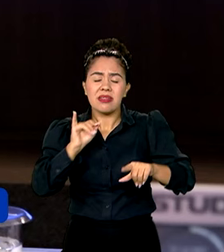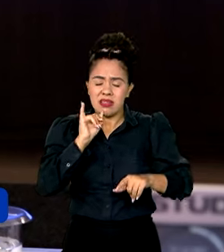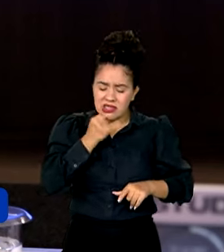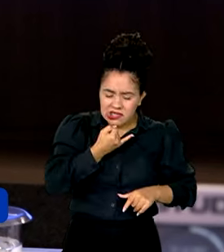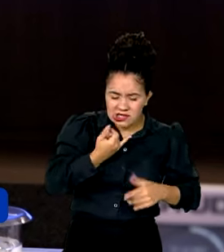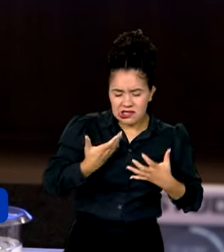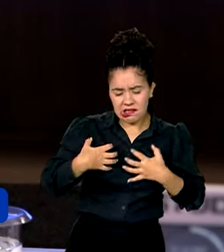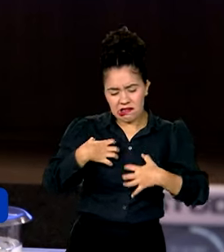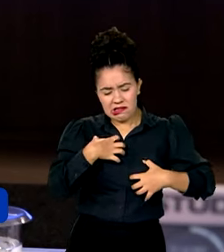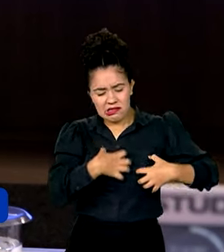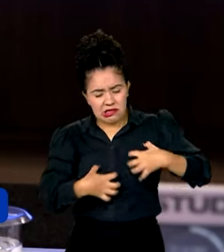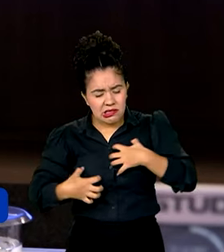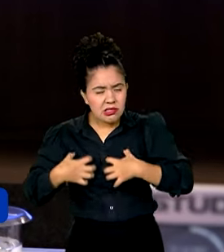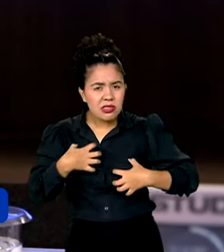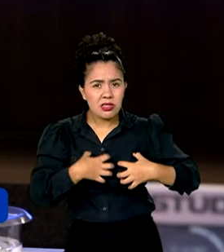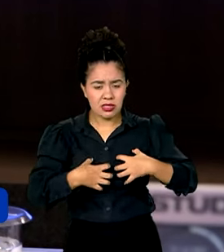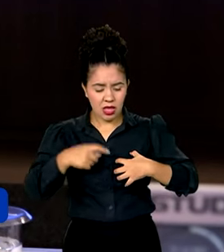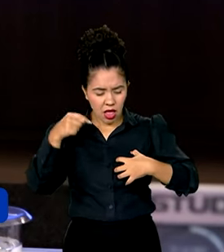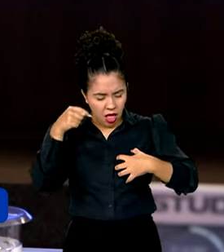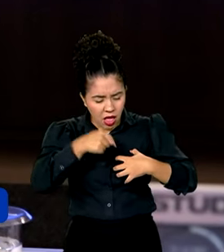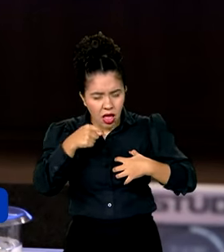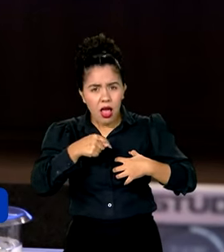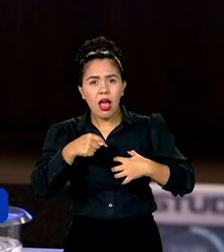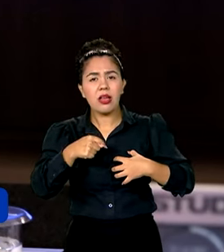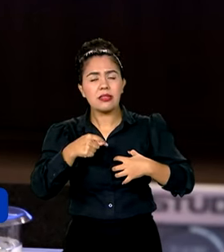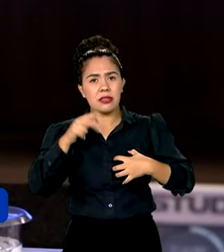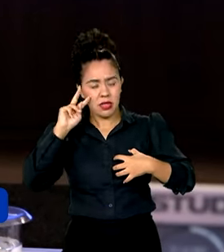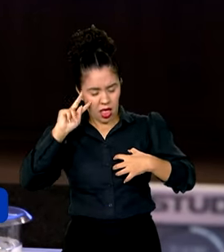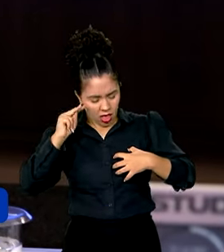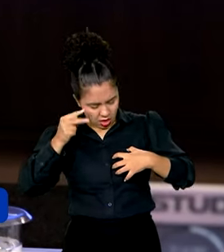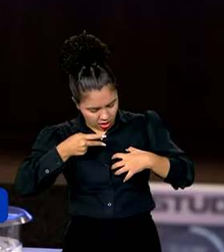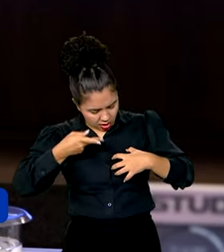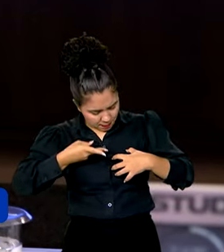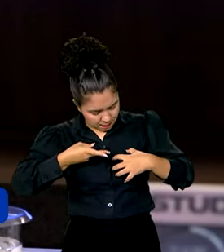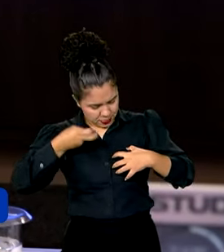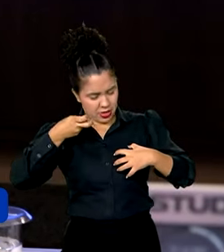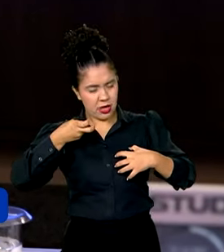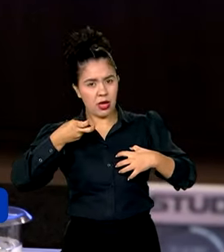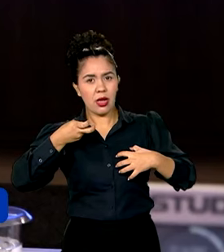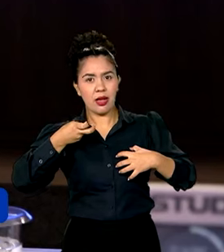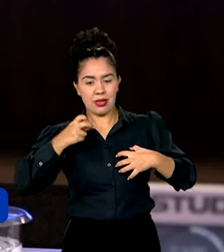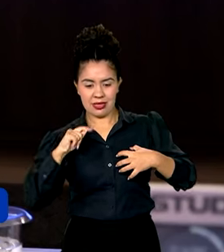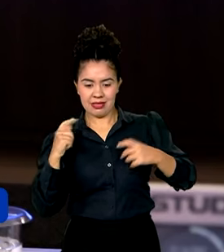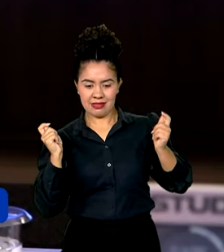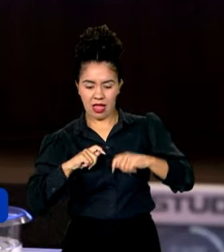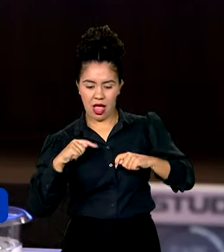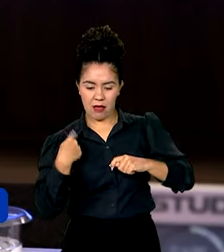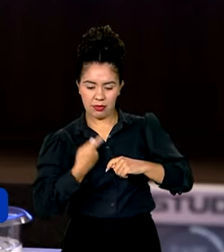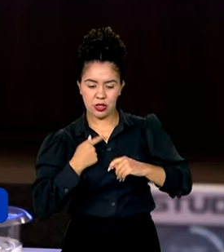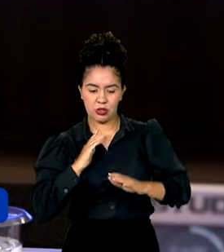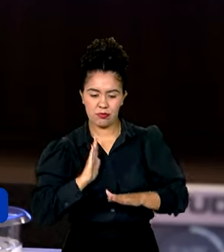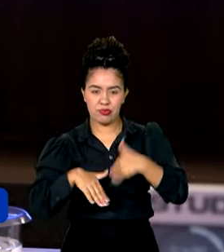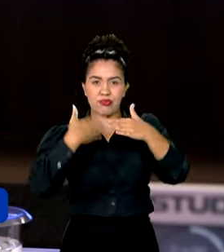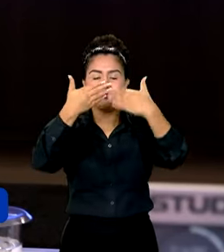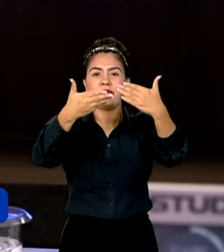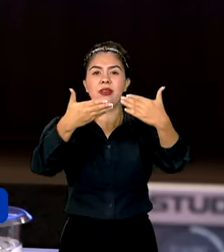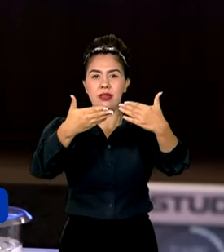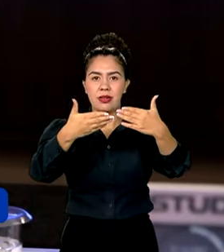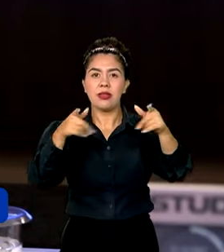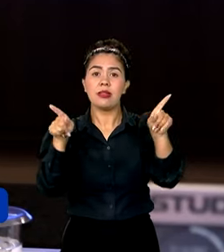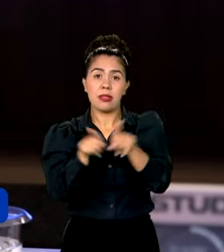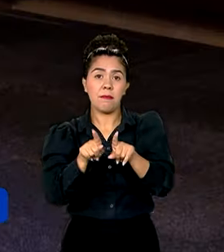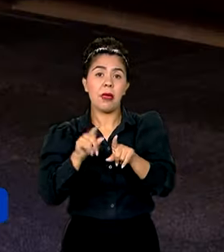frustrações elas sejam vistas como formas de nós podermos também crescer e avançar e a importância do